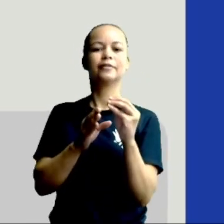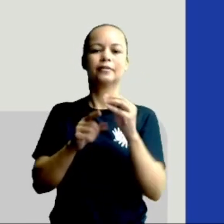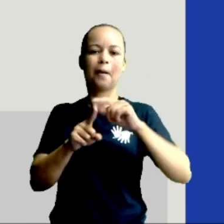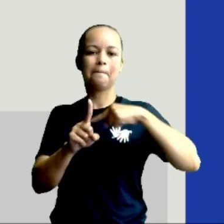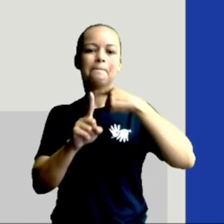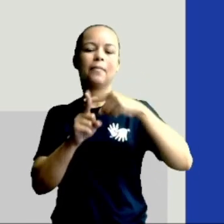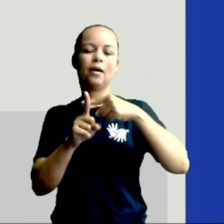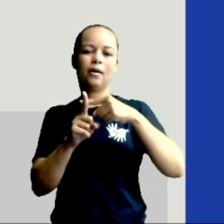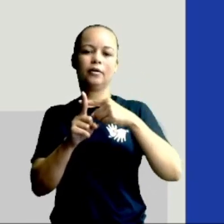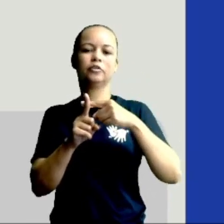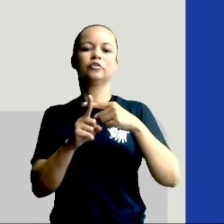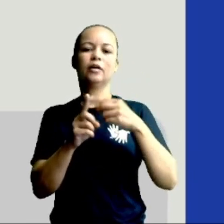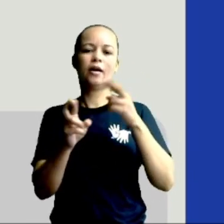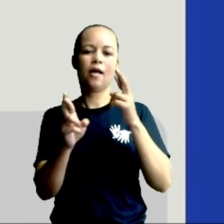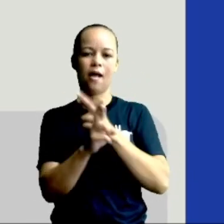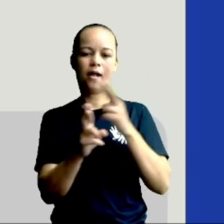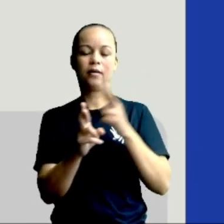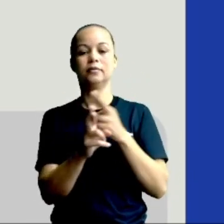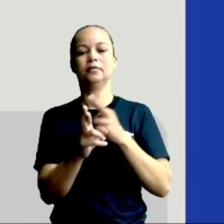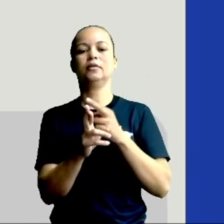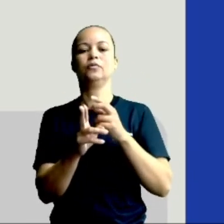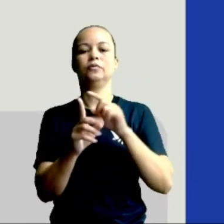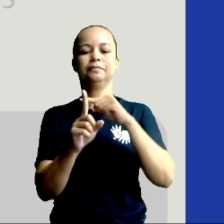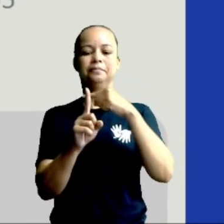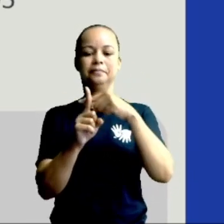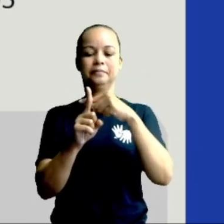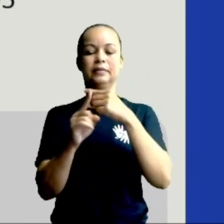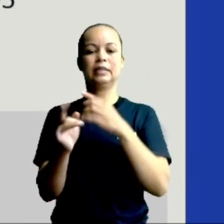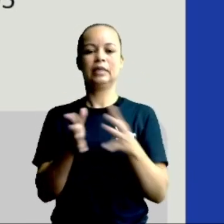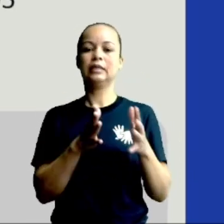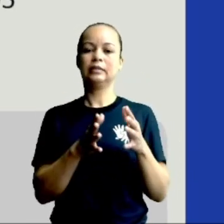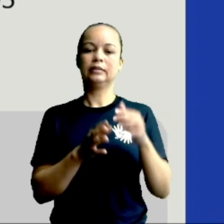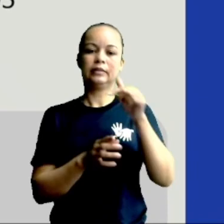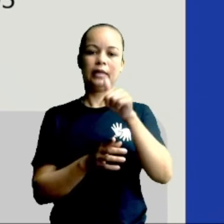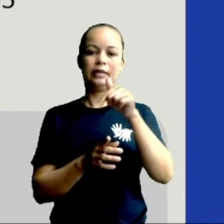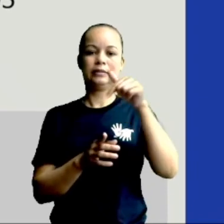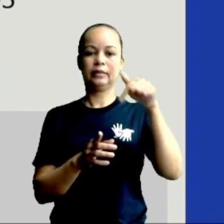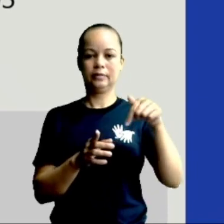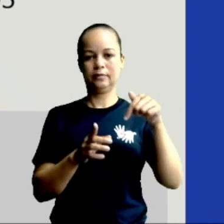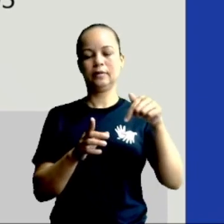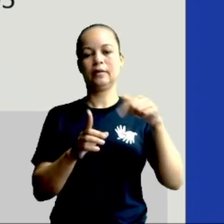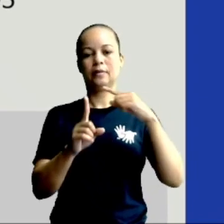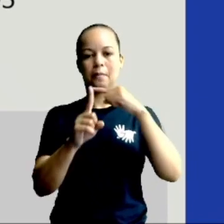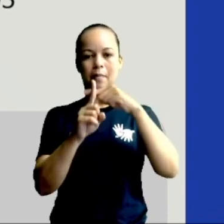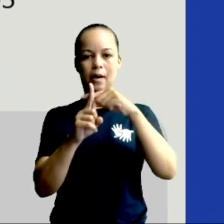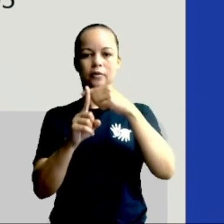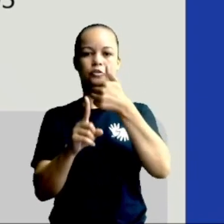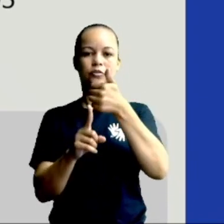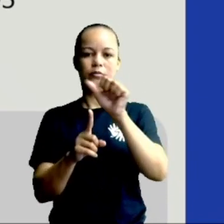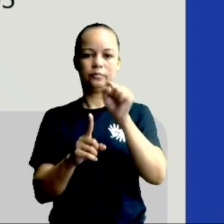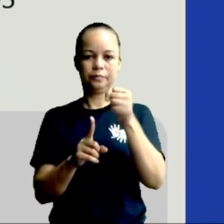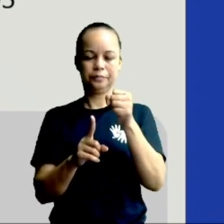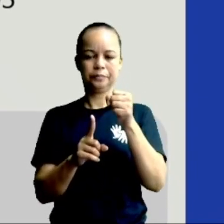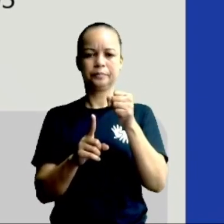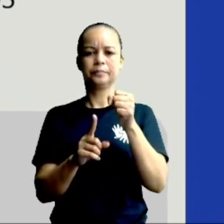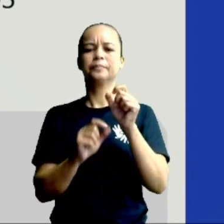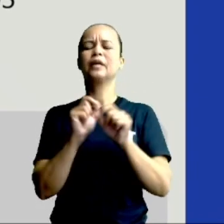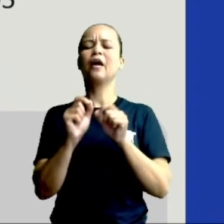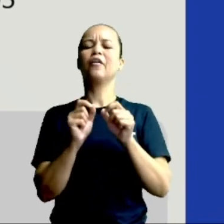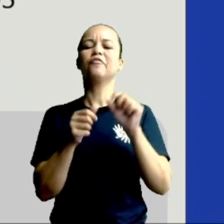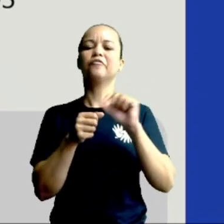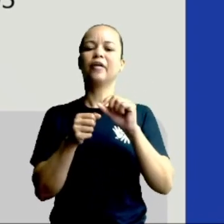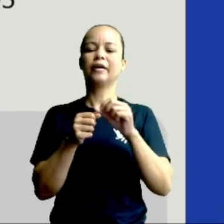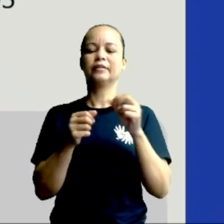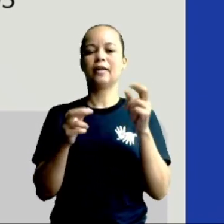essa relação de adição. Então, o que é que a gente vai fazer? 77 mais 18. A gente faz a